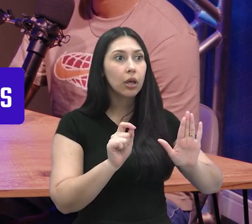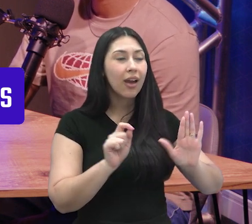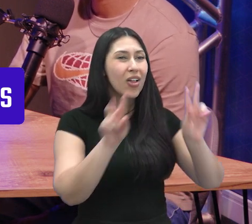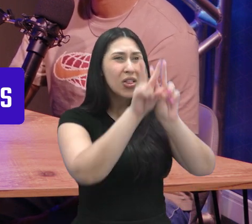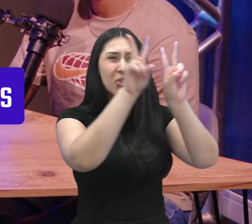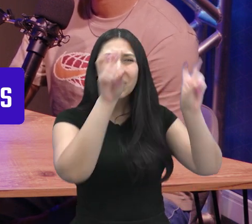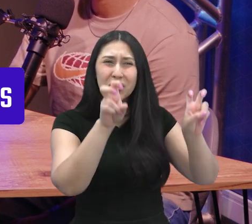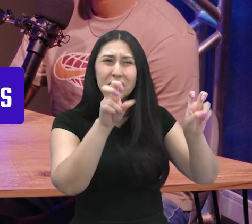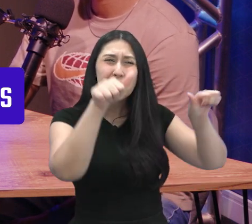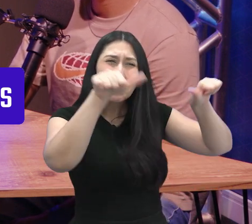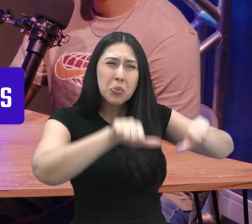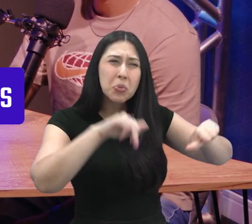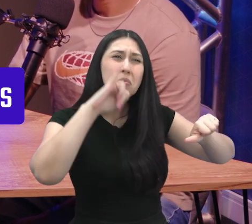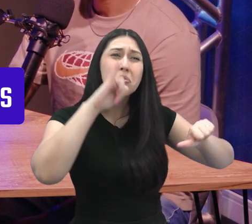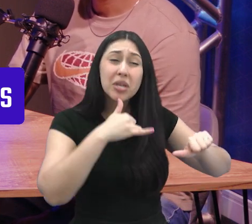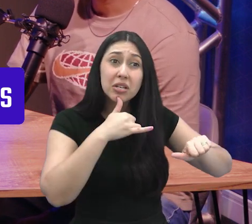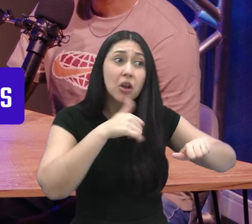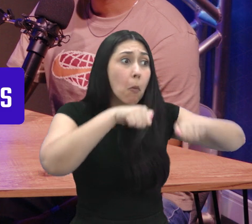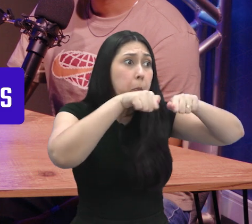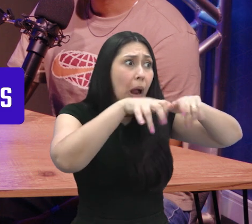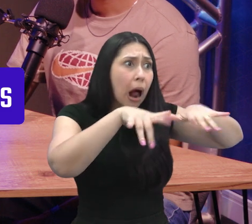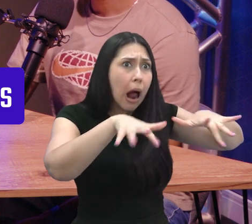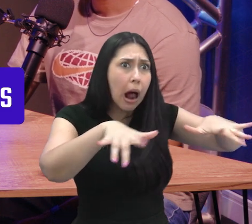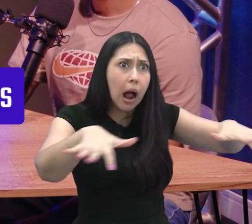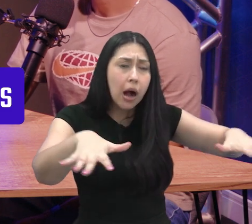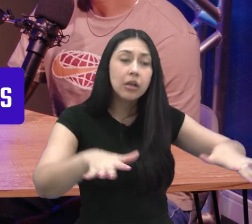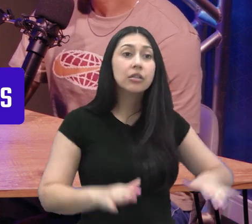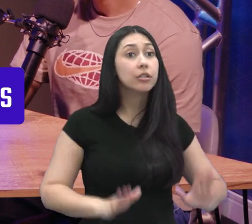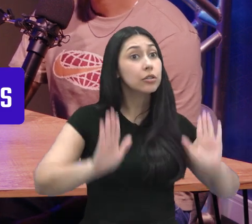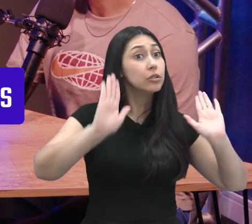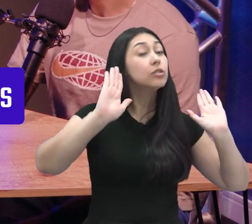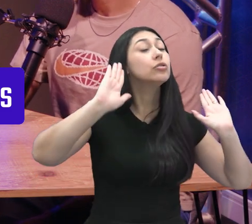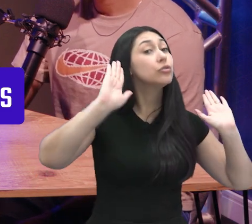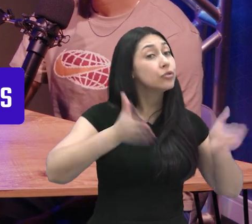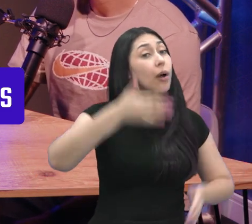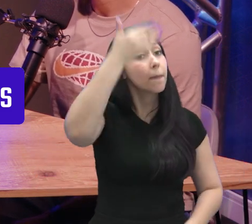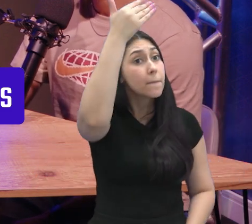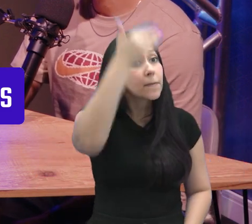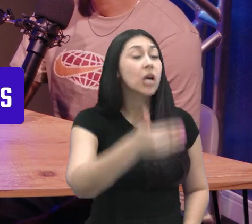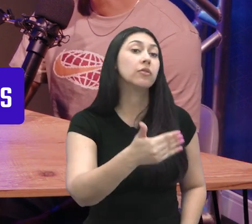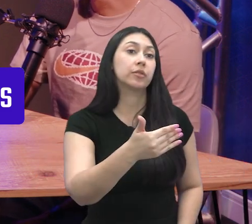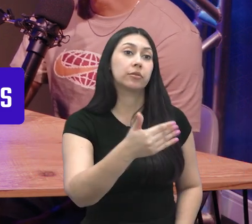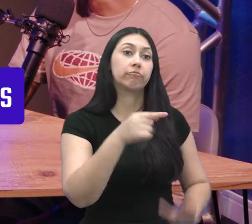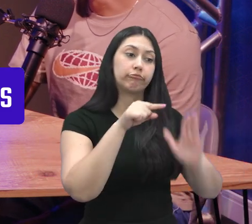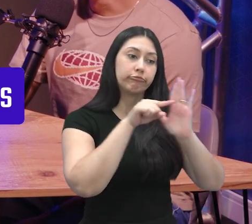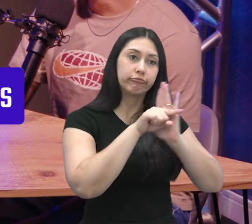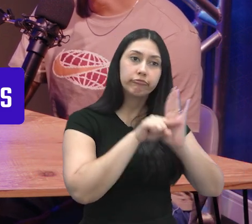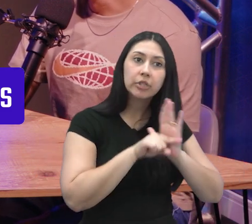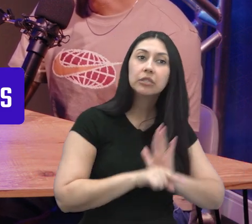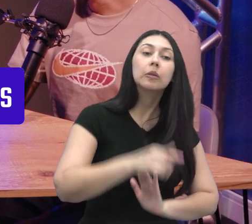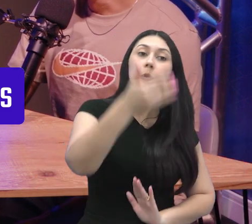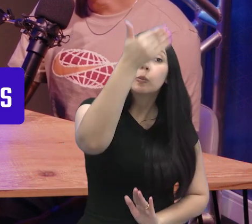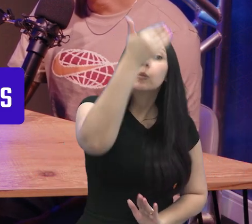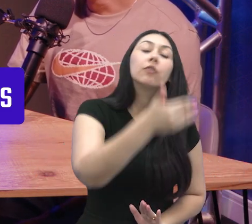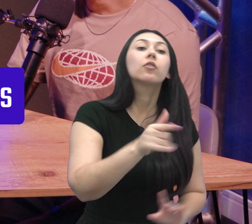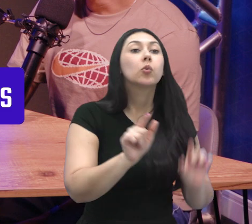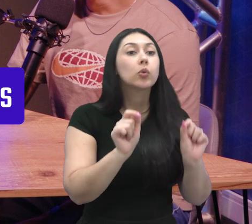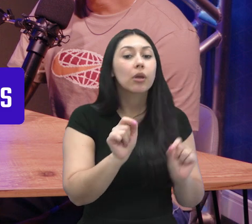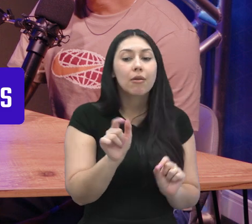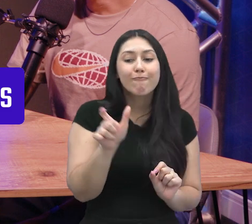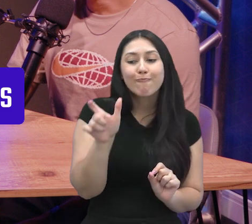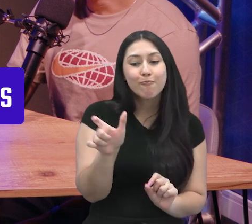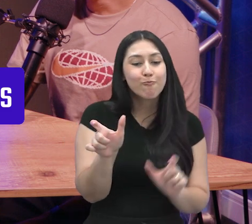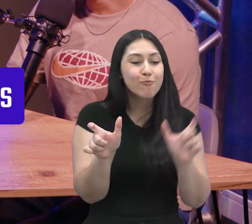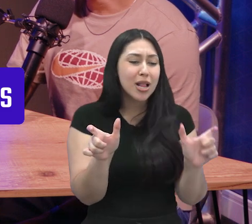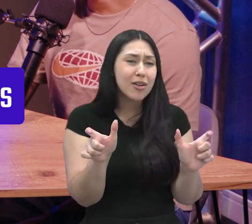de notícias online. Então, assim, foi comprovado cientificamente por essa pesquisa que